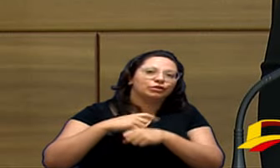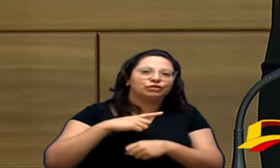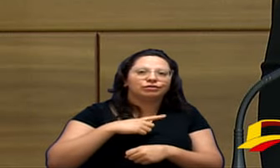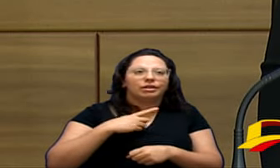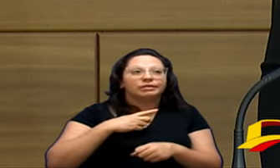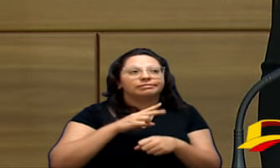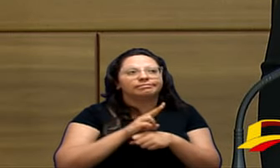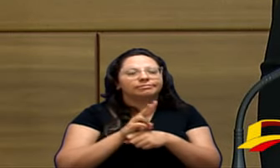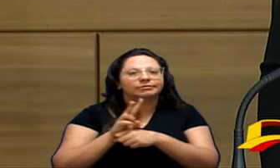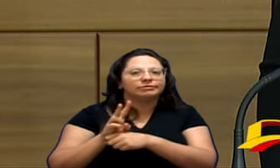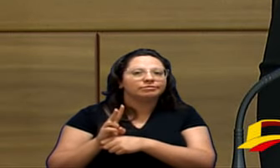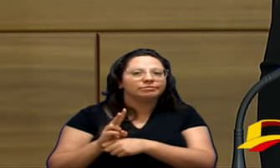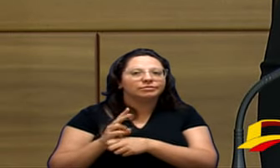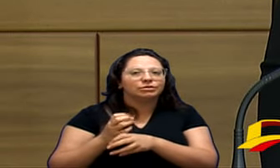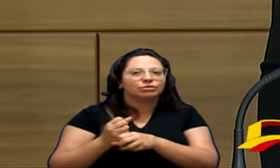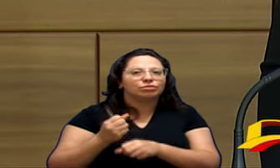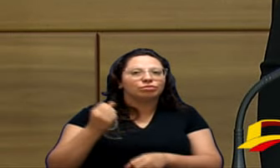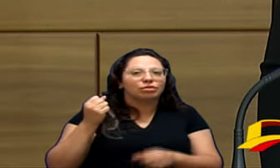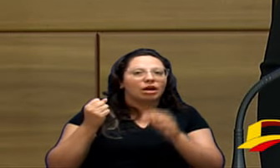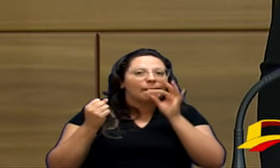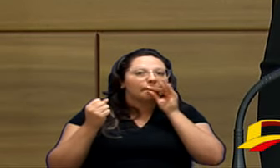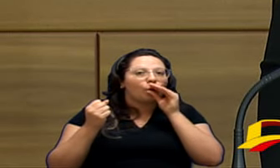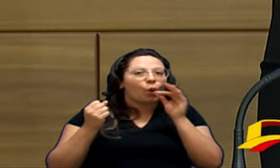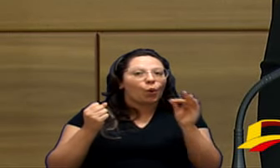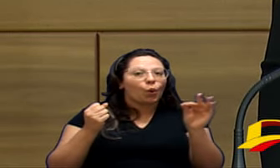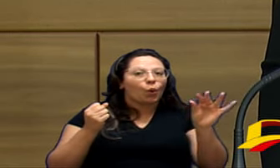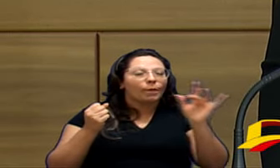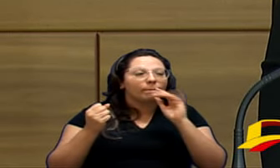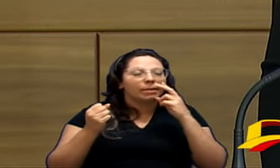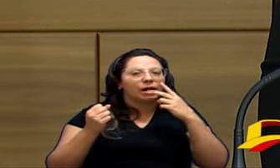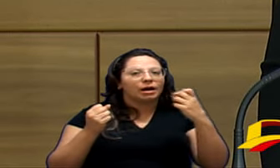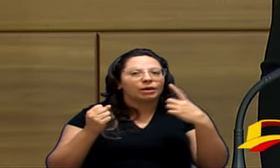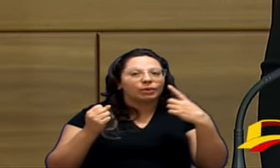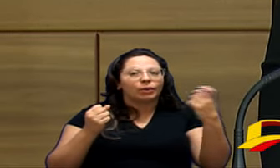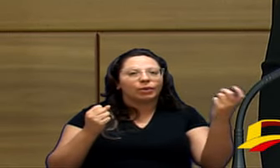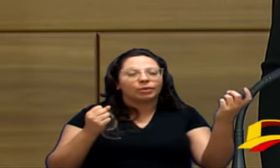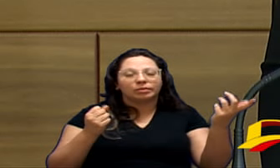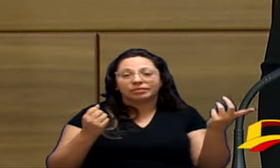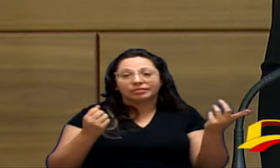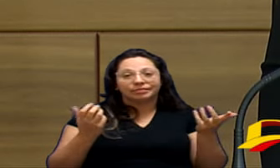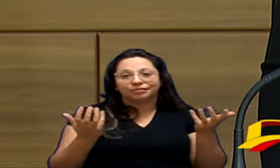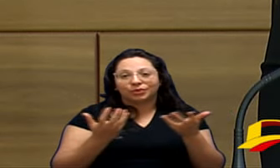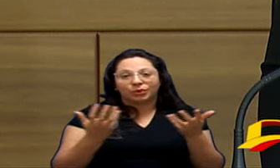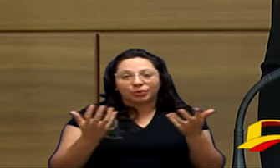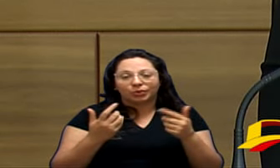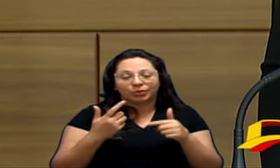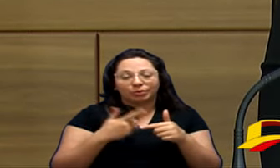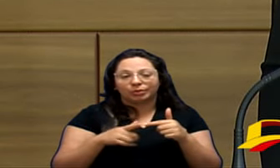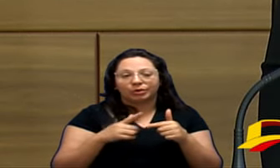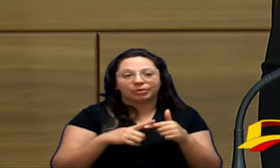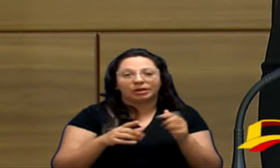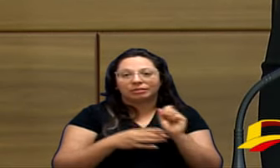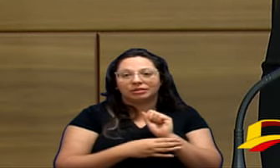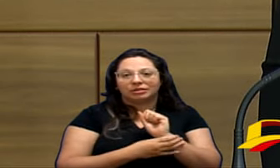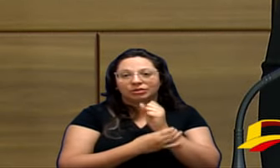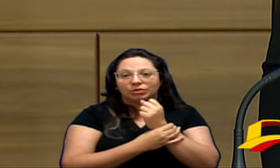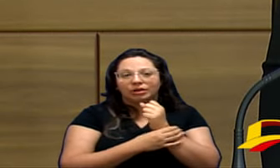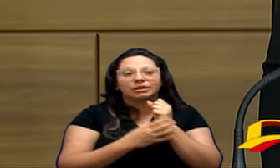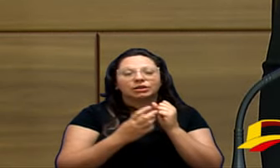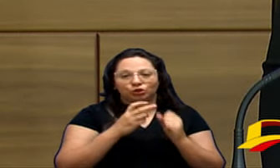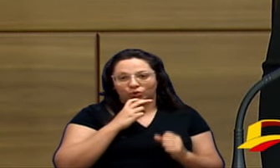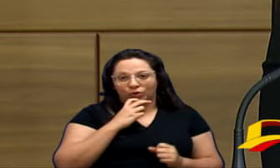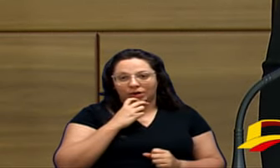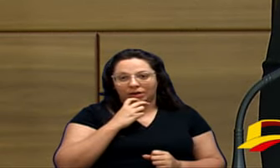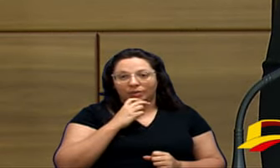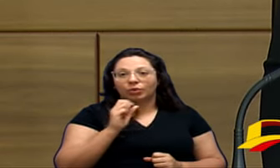quarteirão com bastão na mão e um apito né problema hoje da Segurança Pública Vamos focar em Sorocaba de